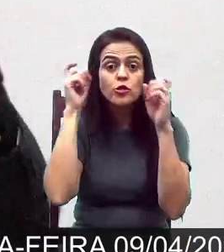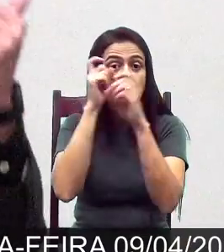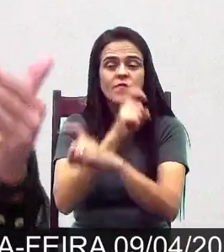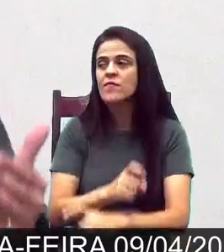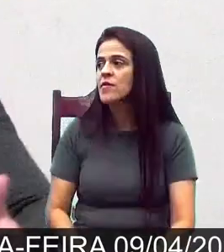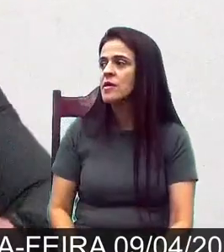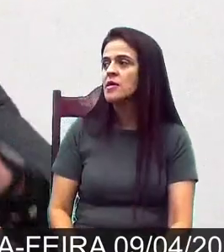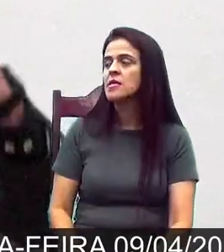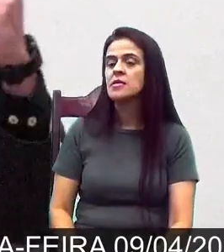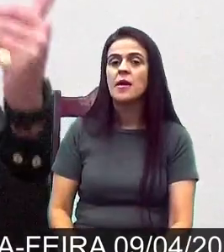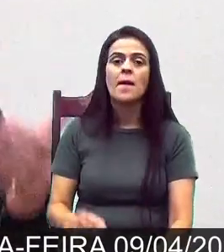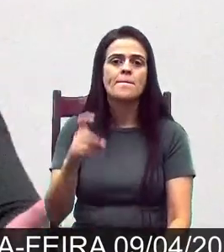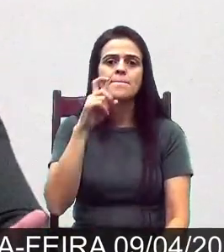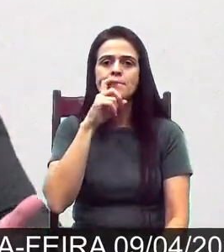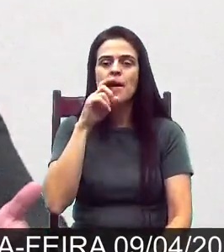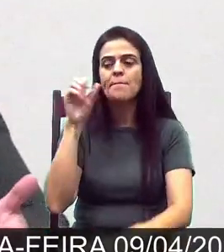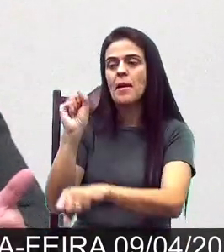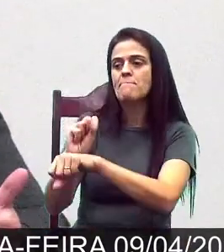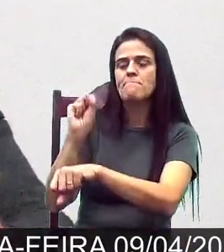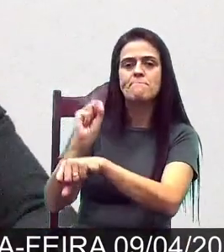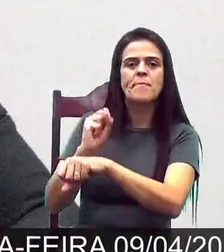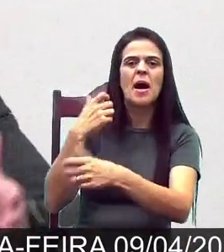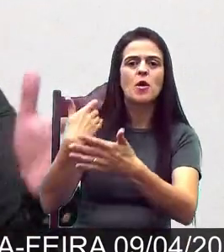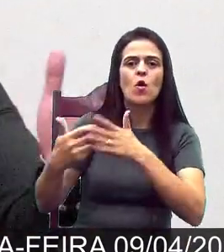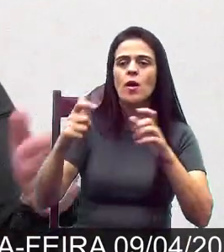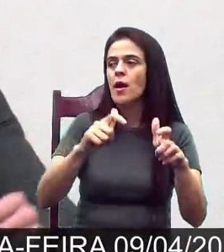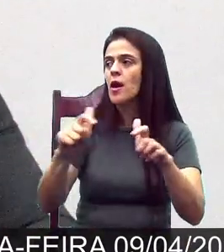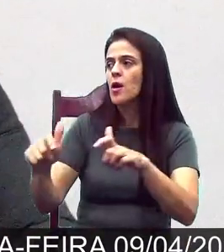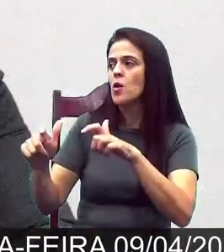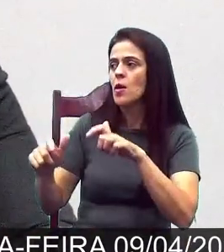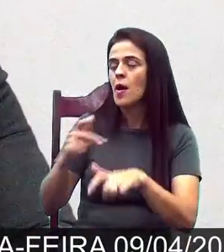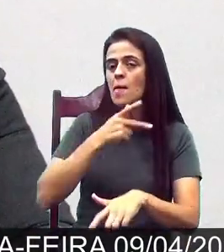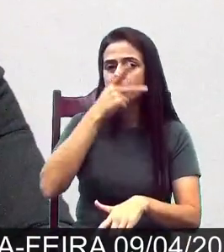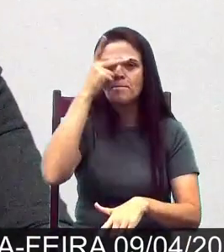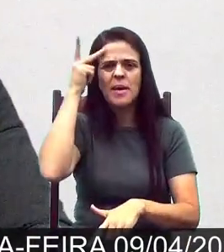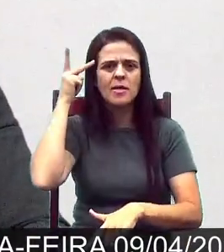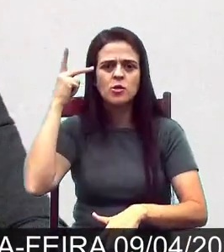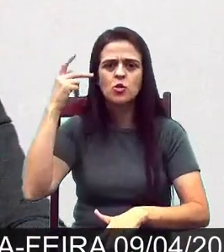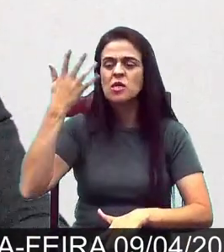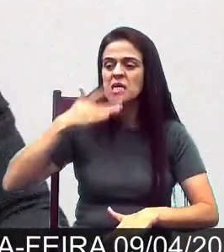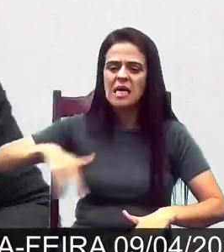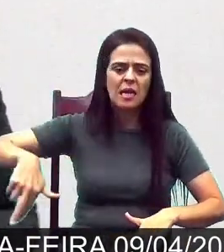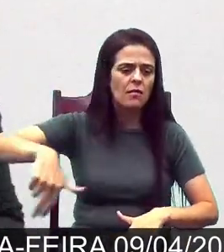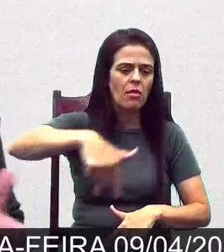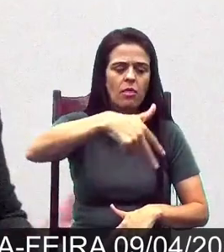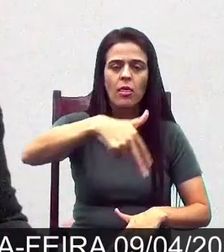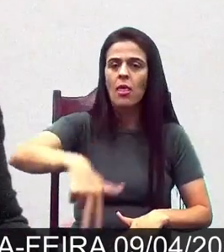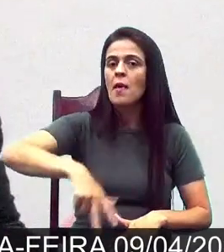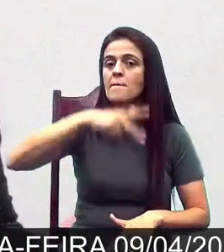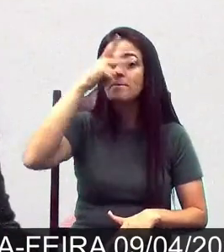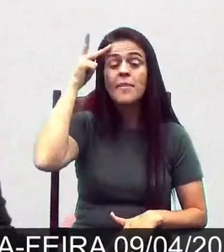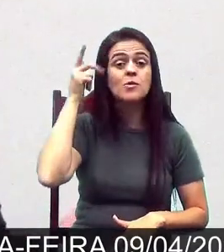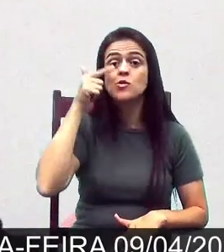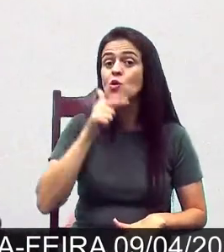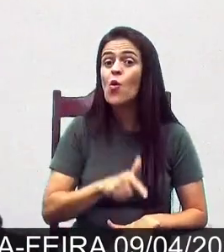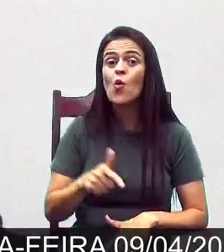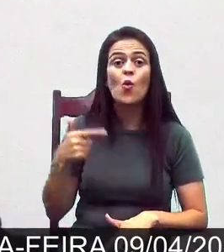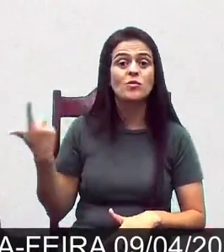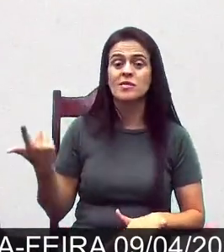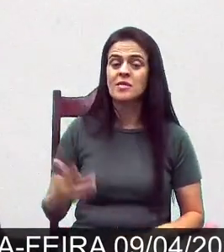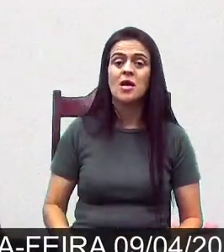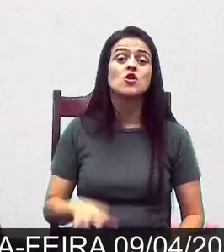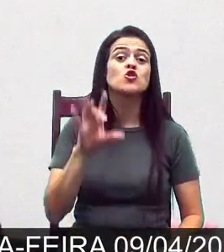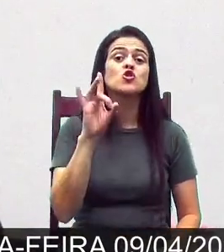pais param em qualquer lugar, não ligam, tem carros que querem seguir, é criança atravessando, e os agentes não vão dar conta, são